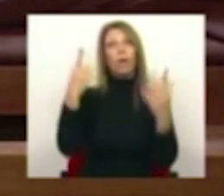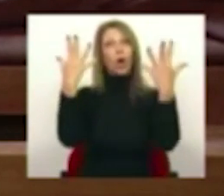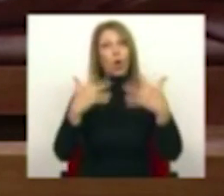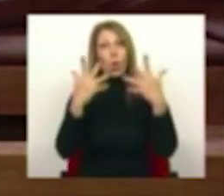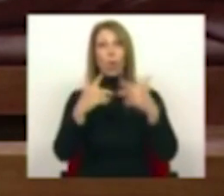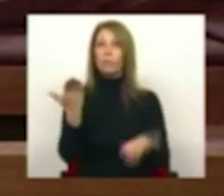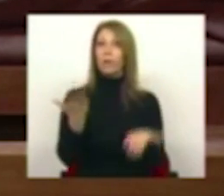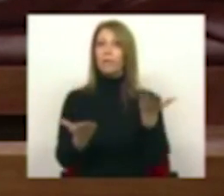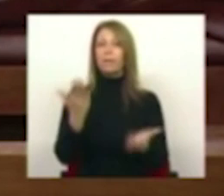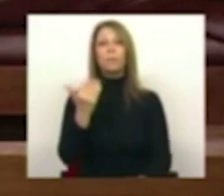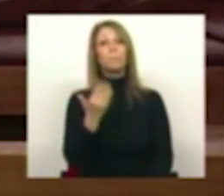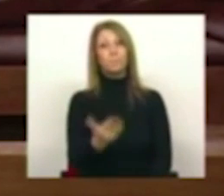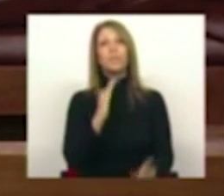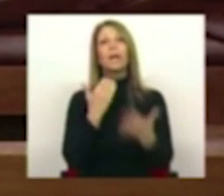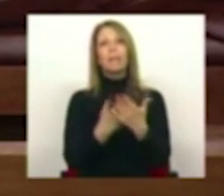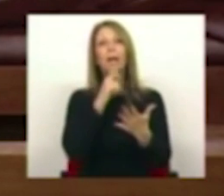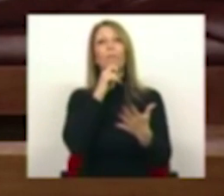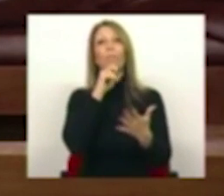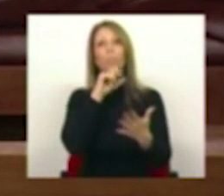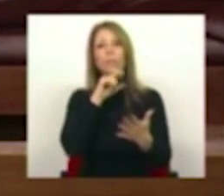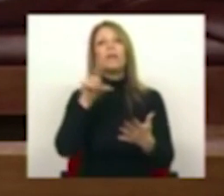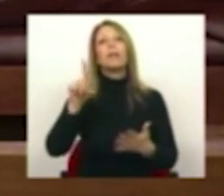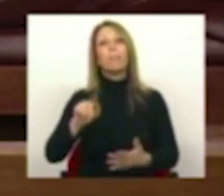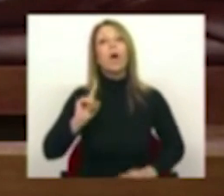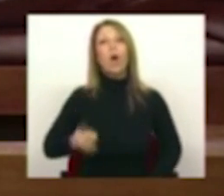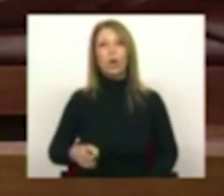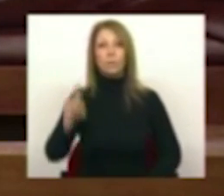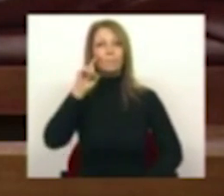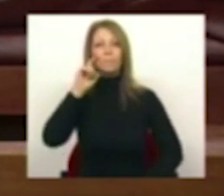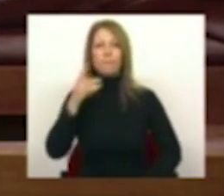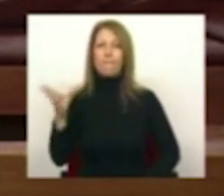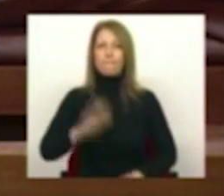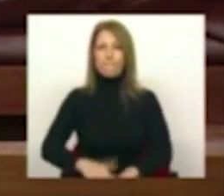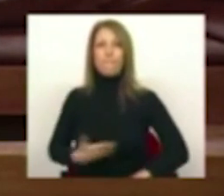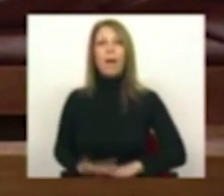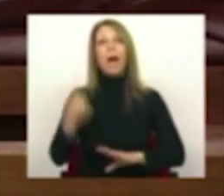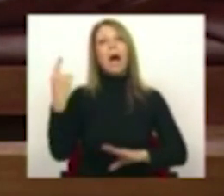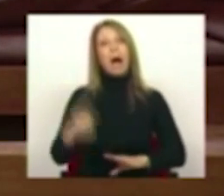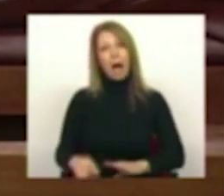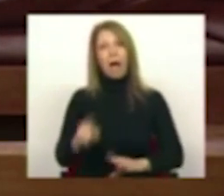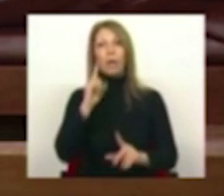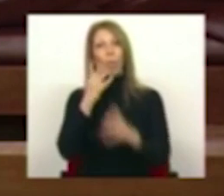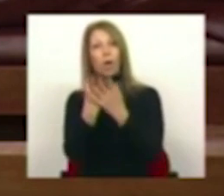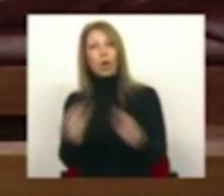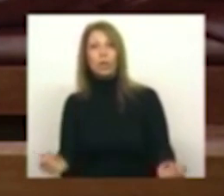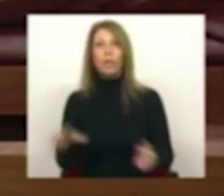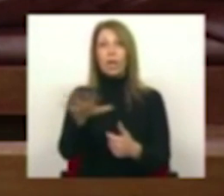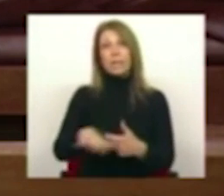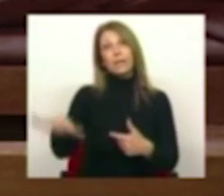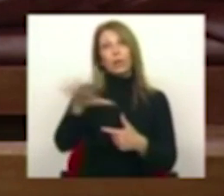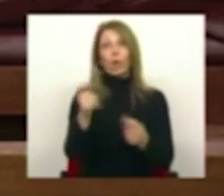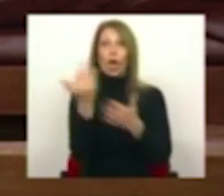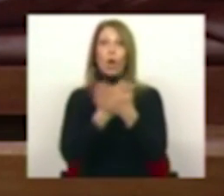equilibradas, permite também ter mais segurança para enfrentar os contextos económicos adversos, Sr. Deputado